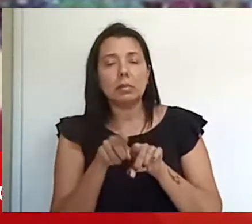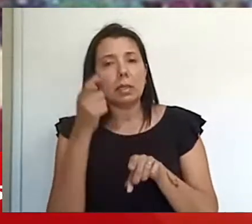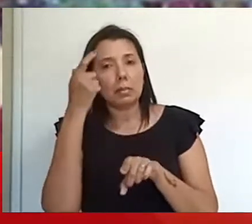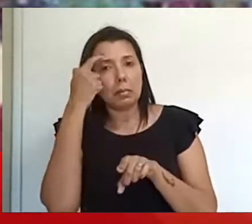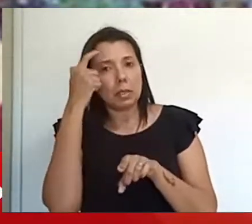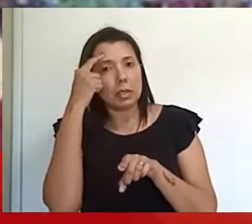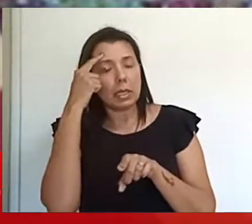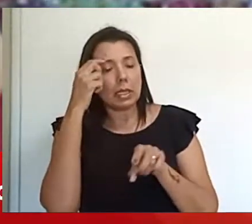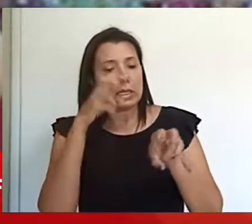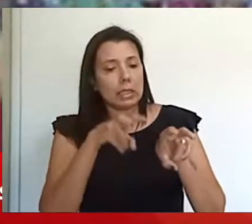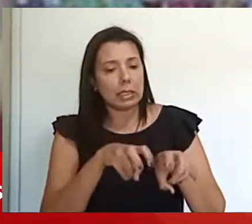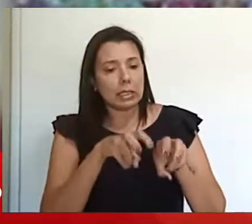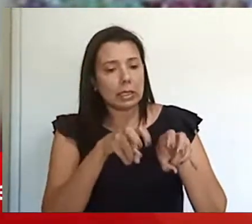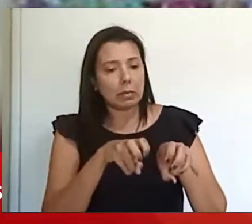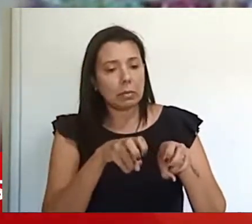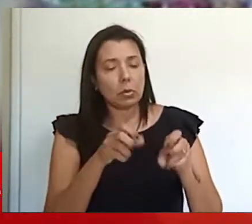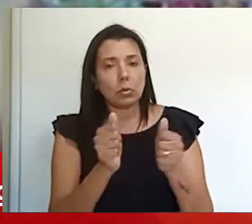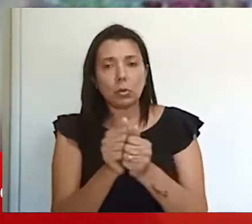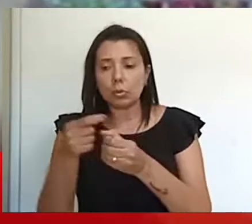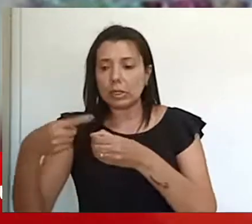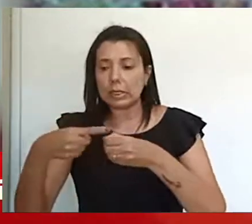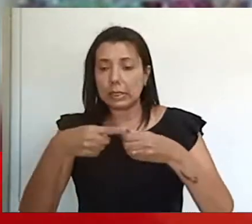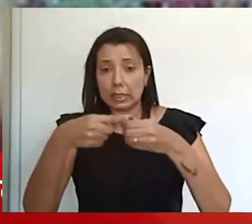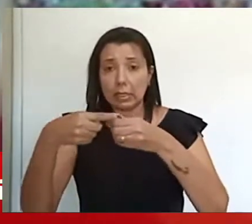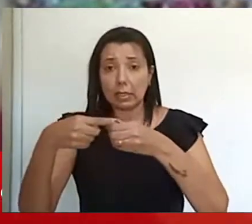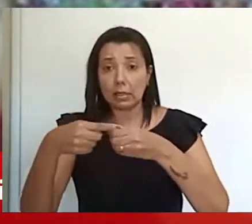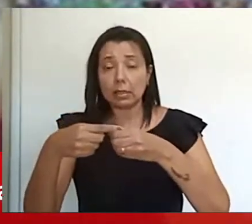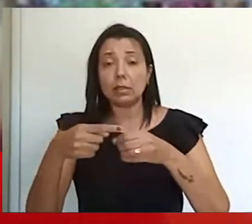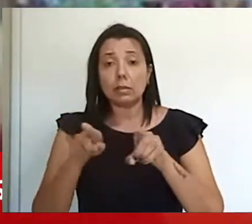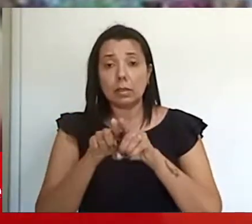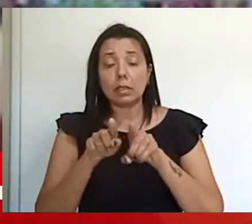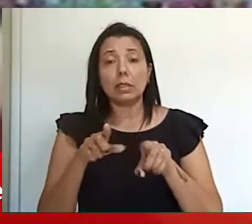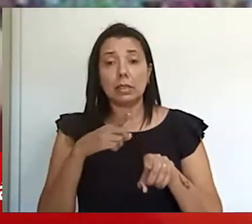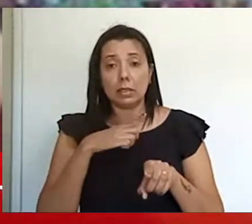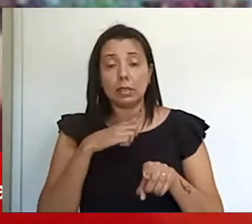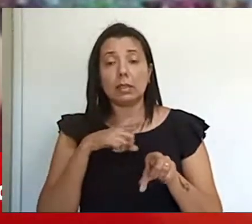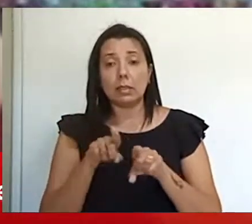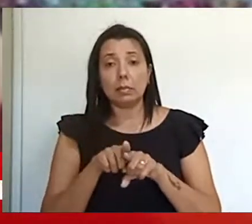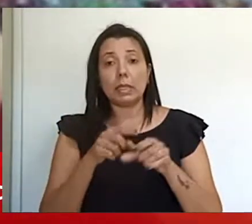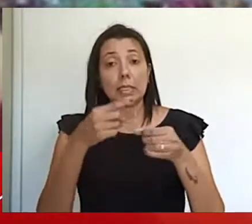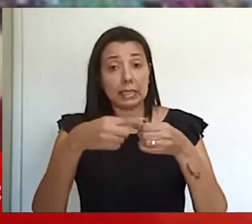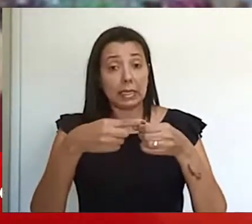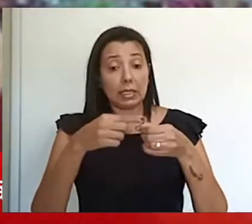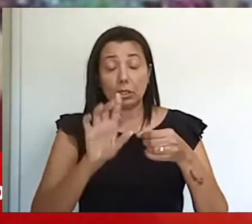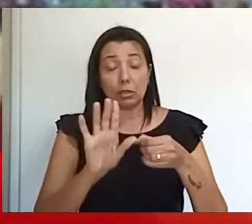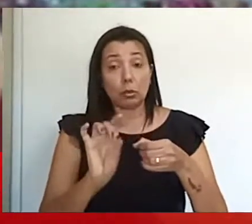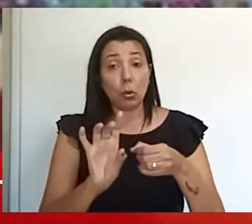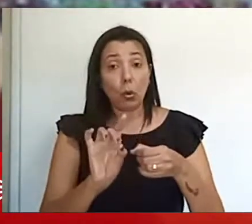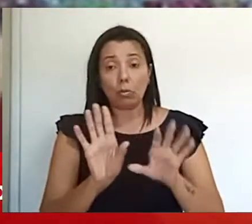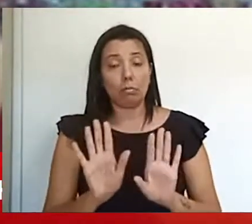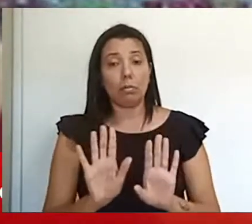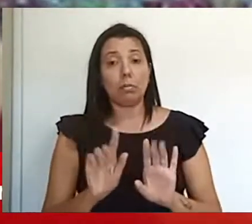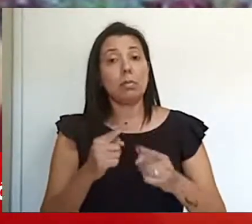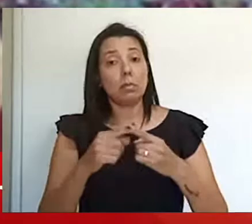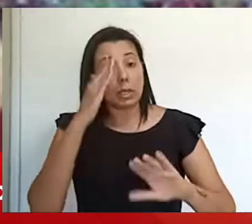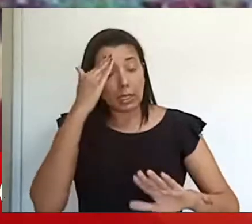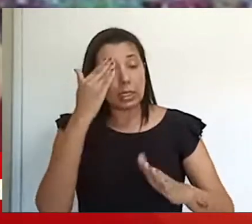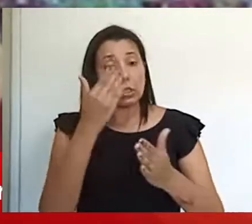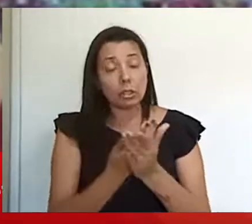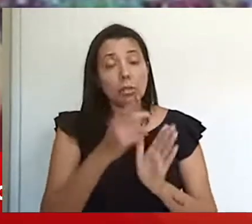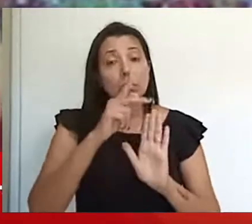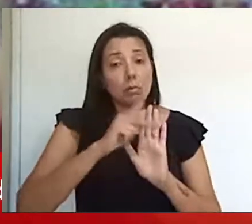cidade, mesmo porque a gente tem estudantes da cidade, mas não é só por isso, é porque a gente acredita num projeto integrado